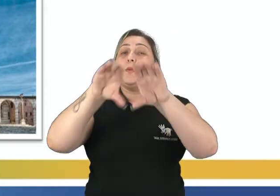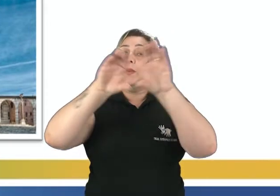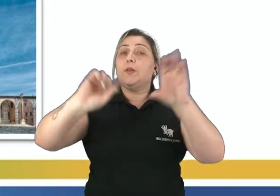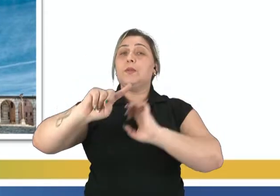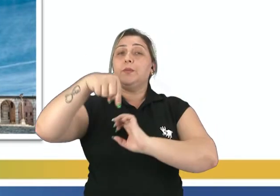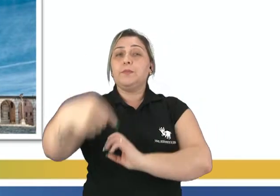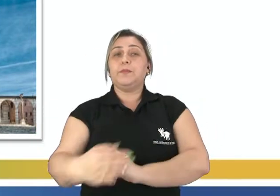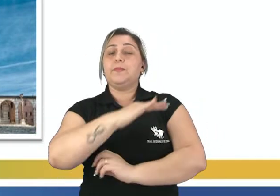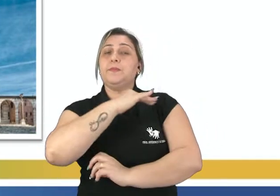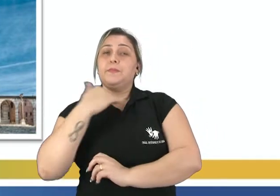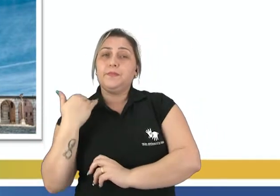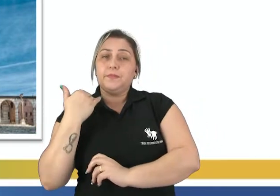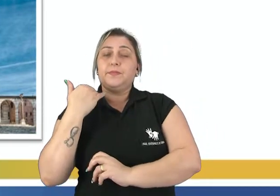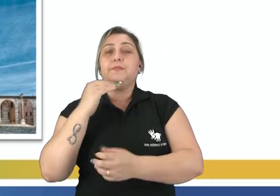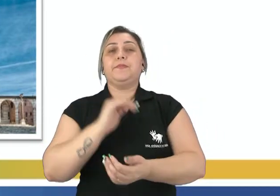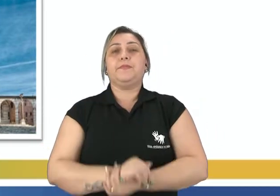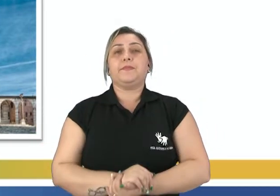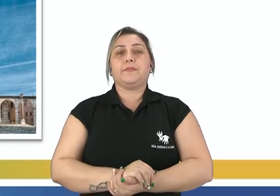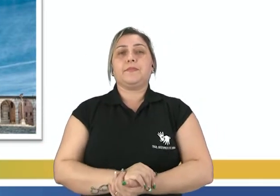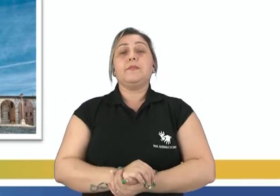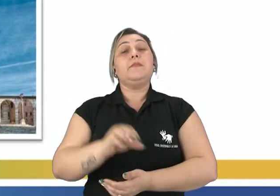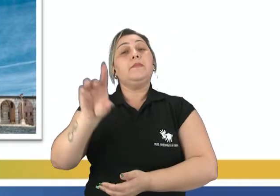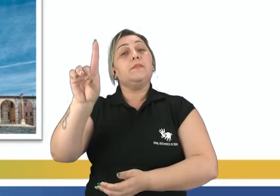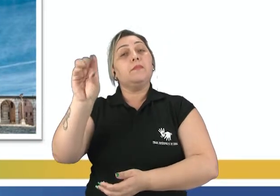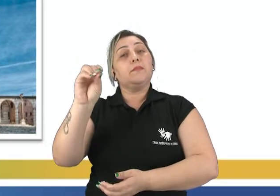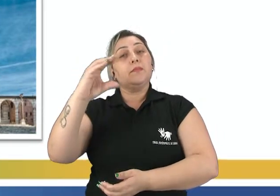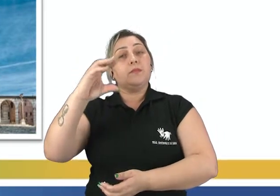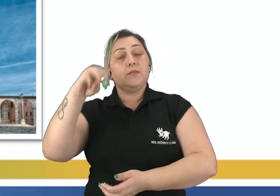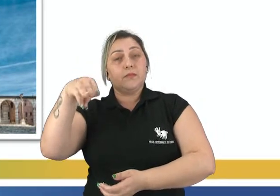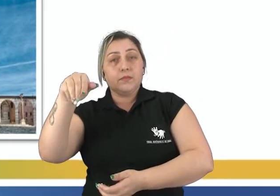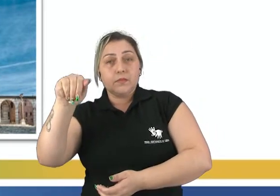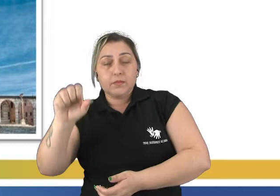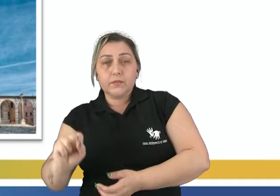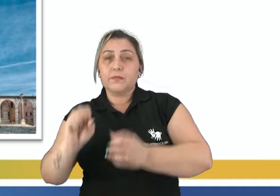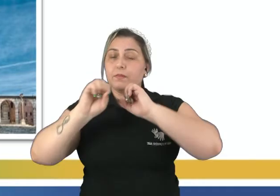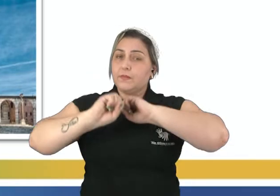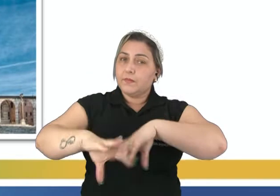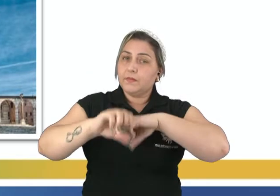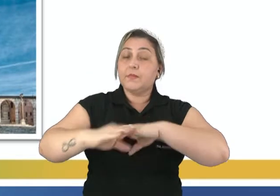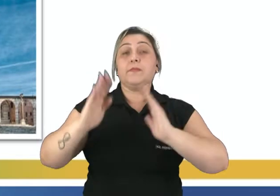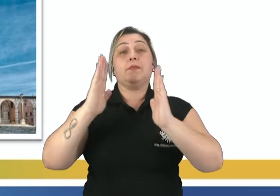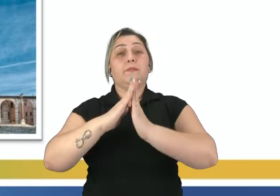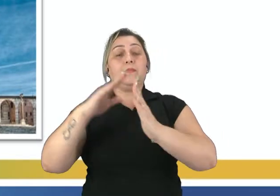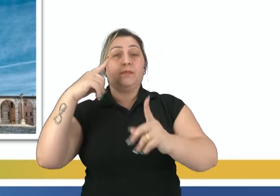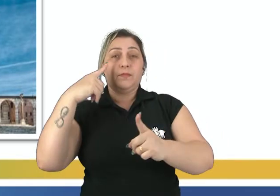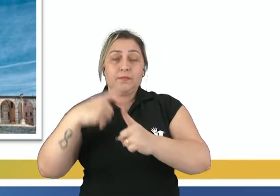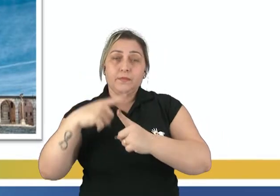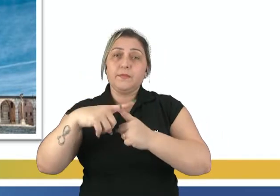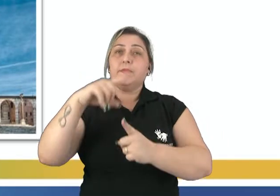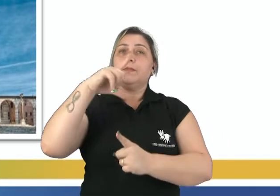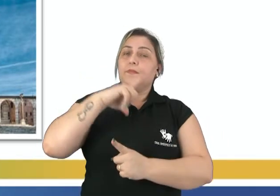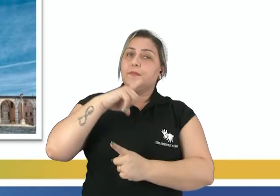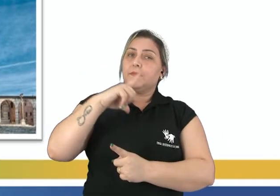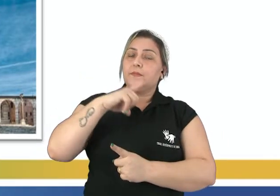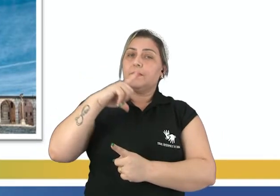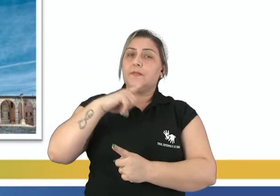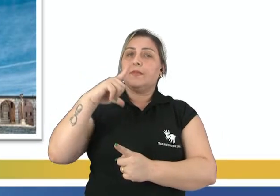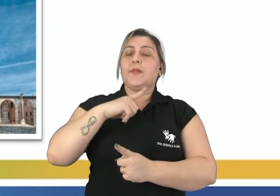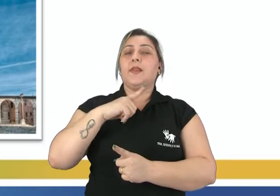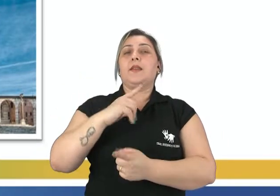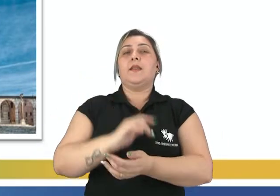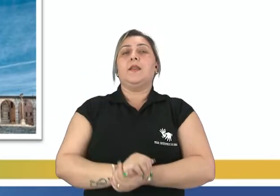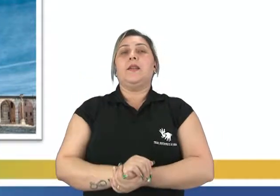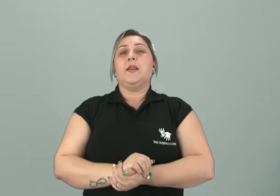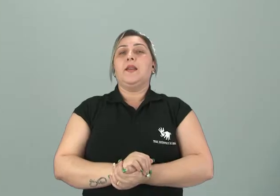para o paraíso após a morte. Então, esses dogmas, ensinamentos fazem com que a